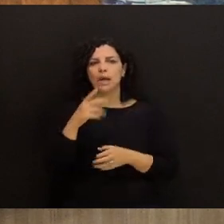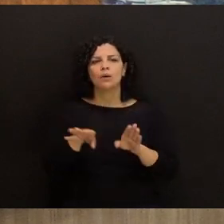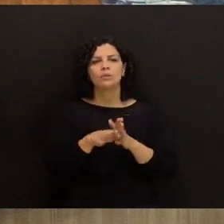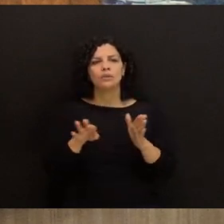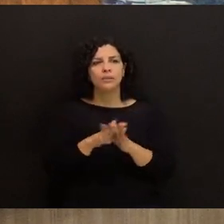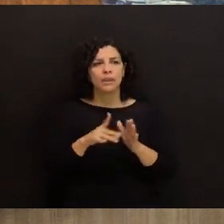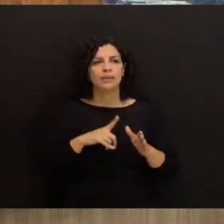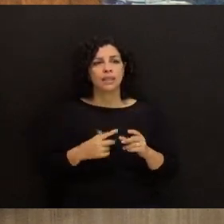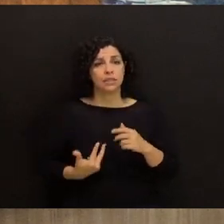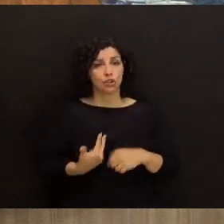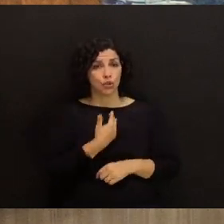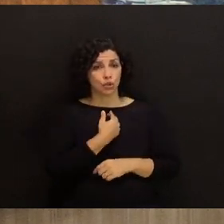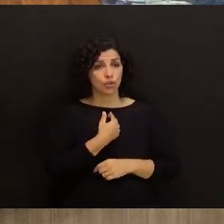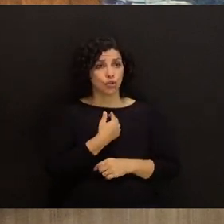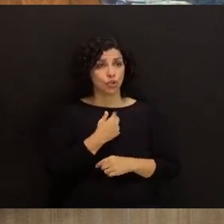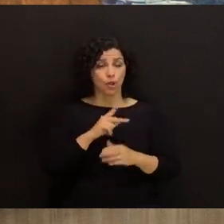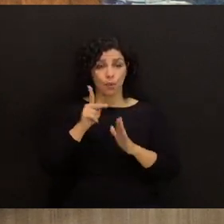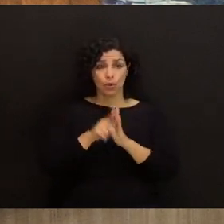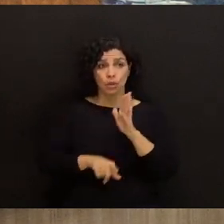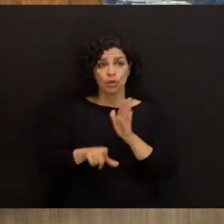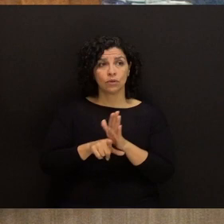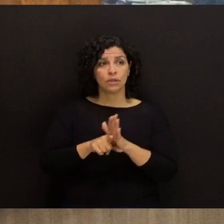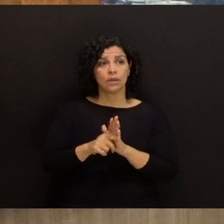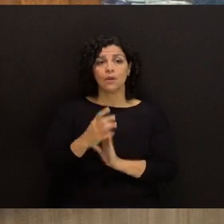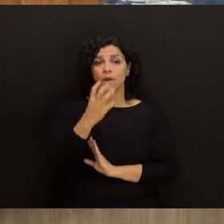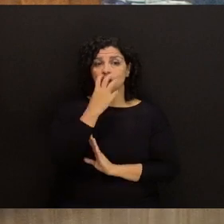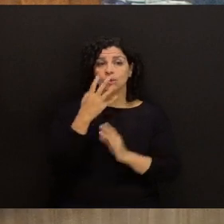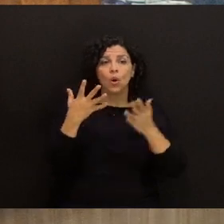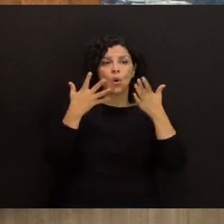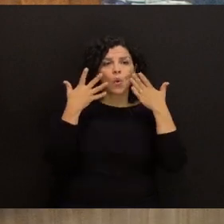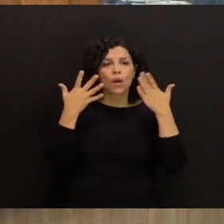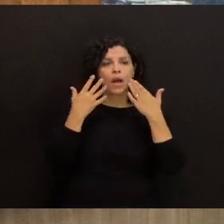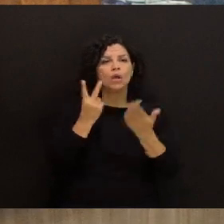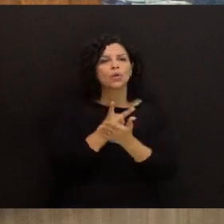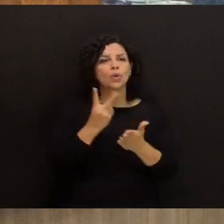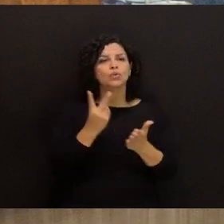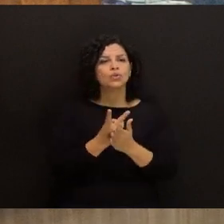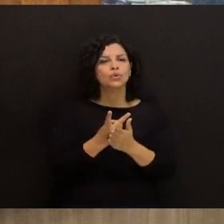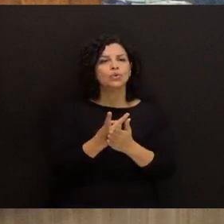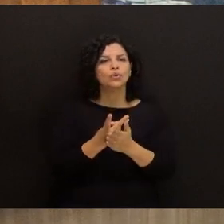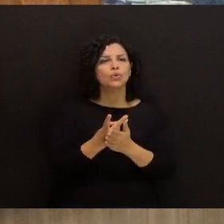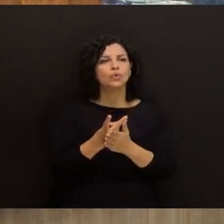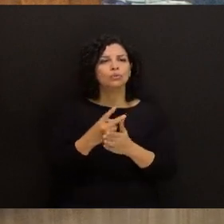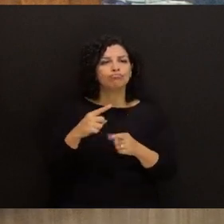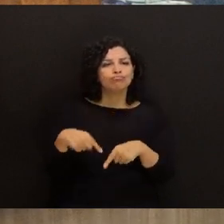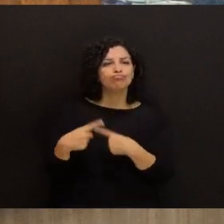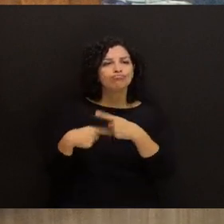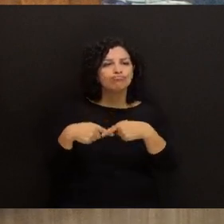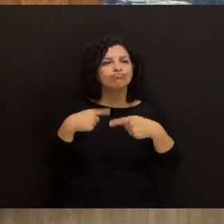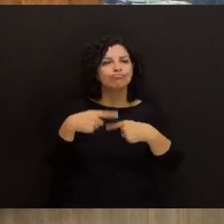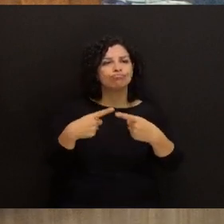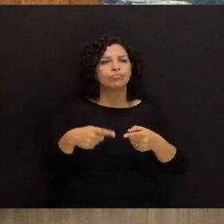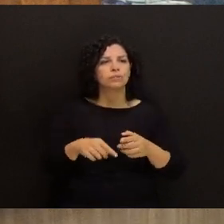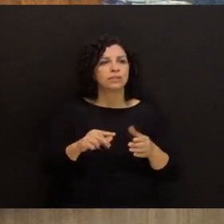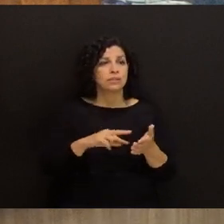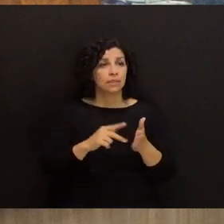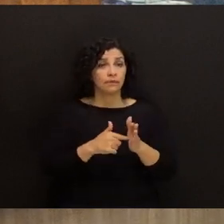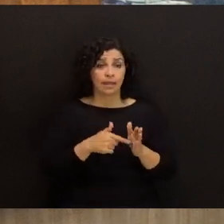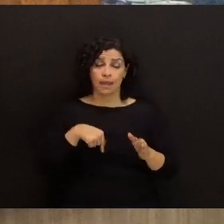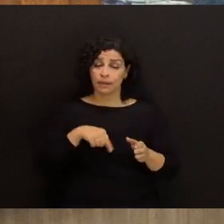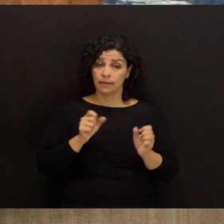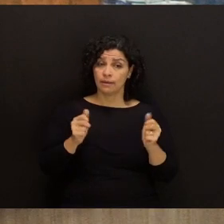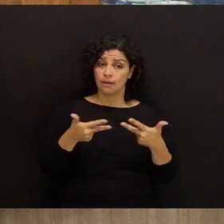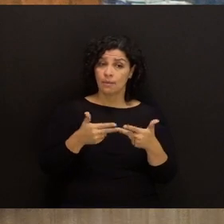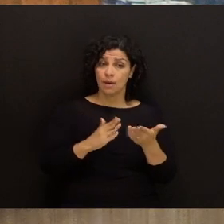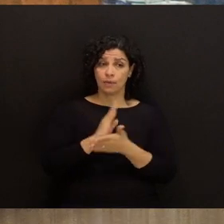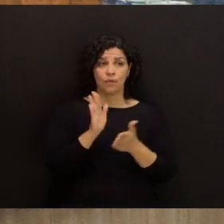projeto os animais os cães e gatos vão estar eu vou falar desses animais estão procriando como não passou nessa casa